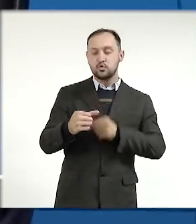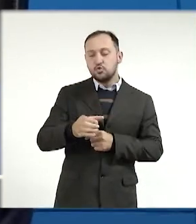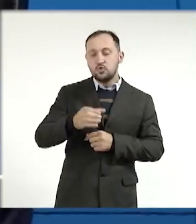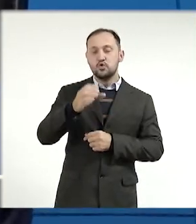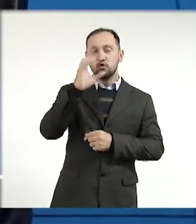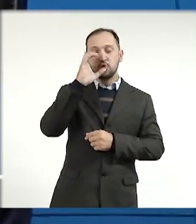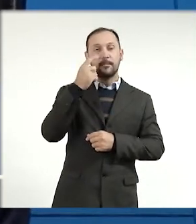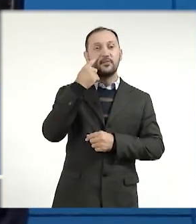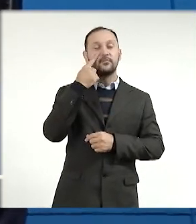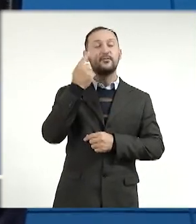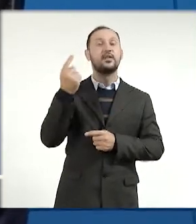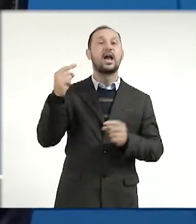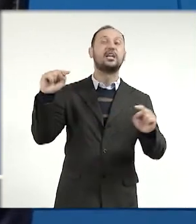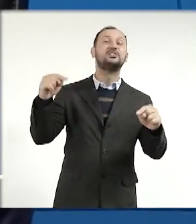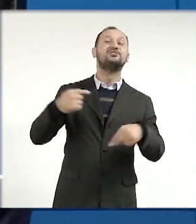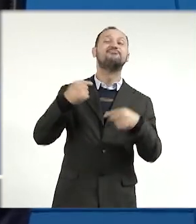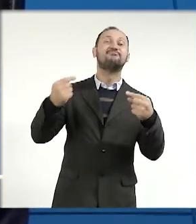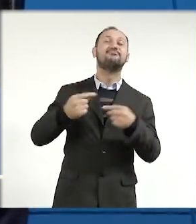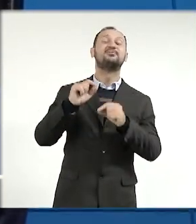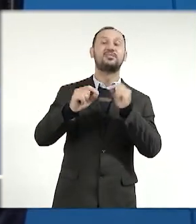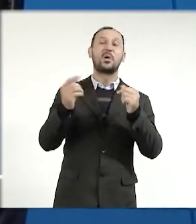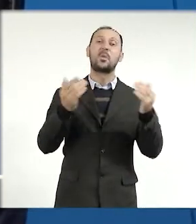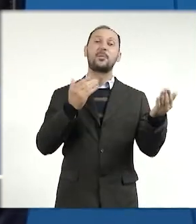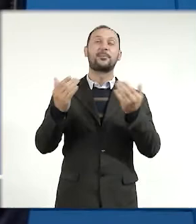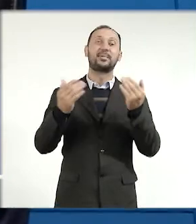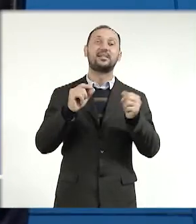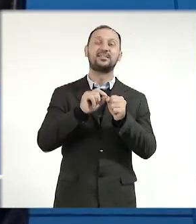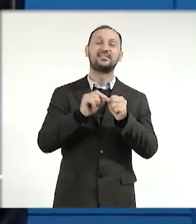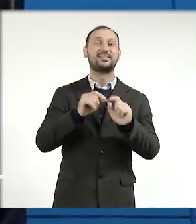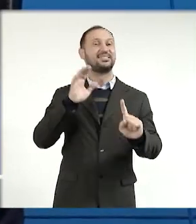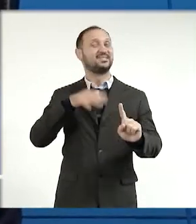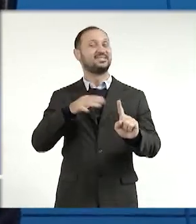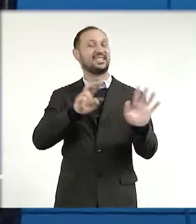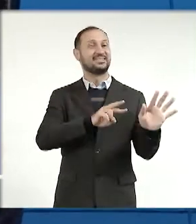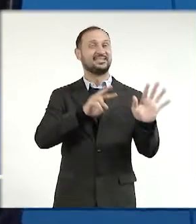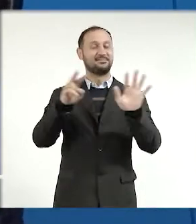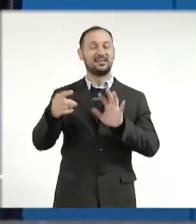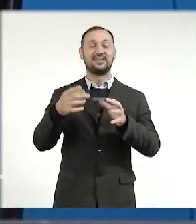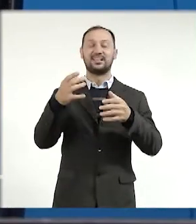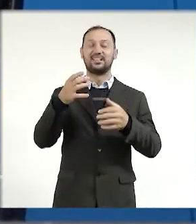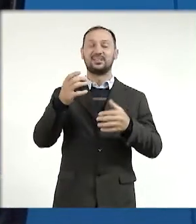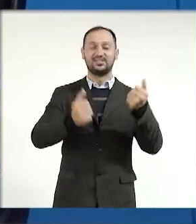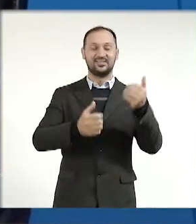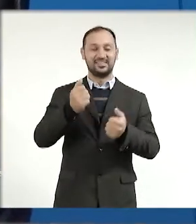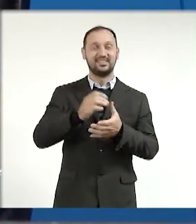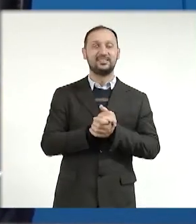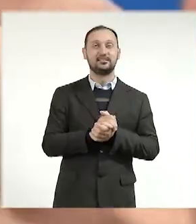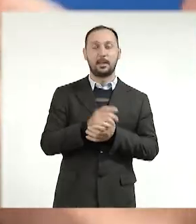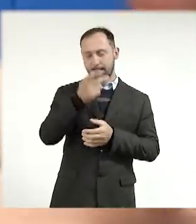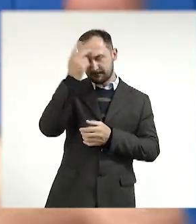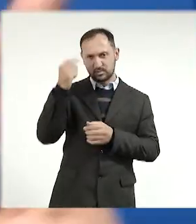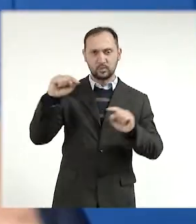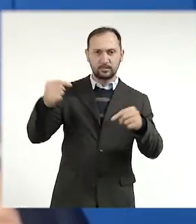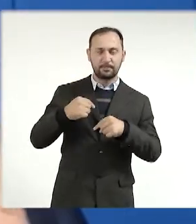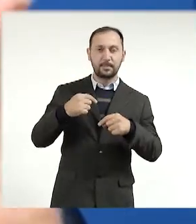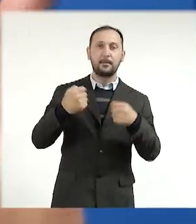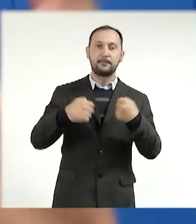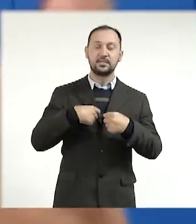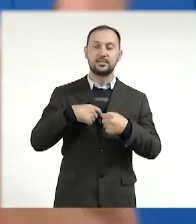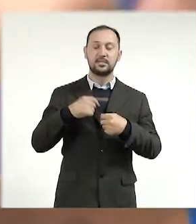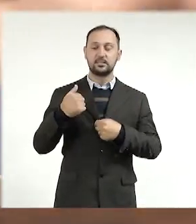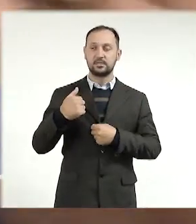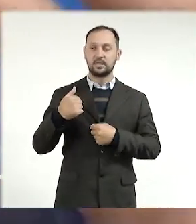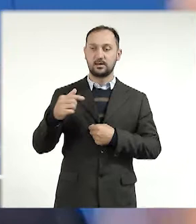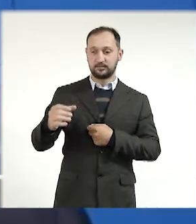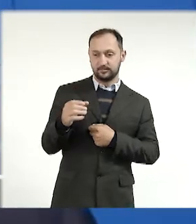durante a sessão para cumprir o desafio virtual alusivo às comemorações da Semana do Leite. A pessoa desafiada